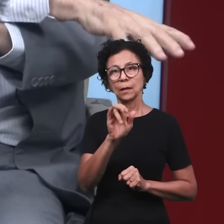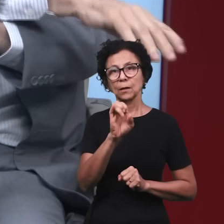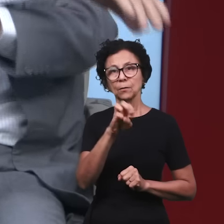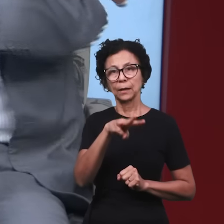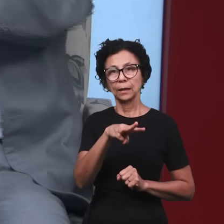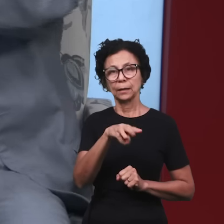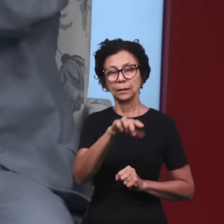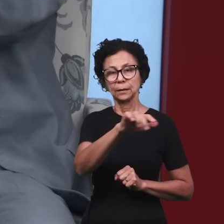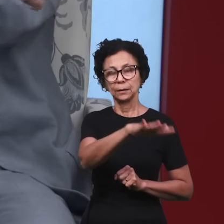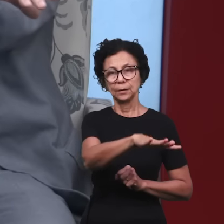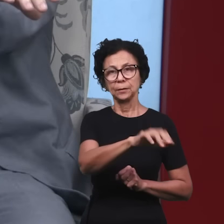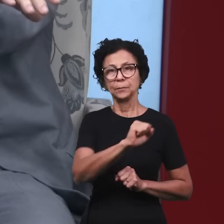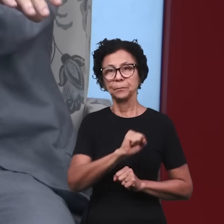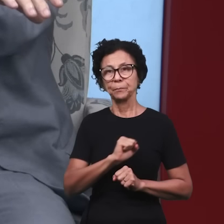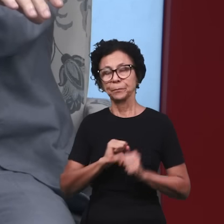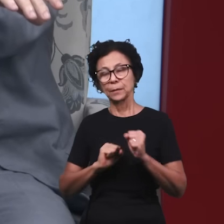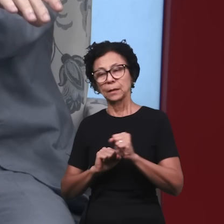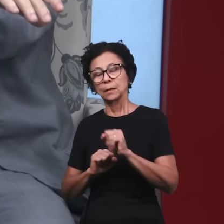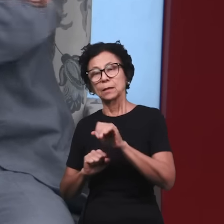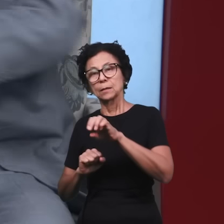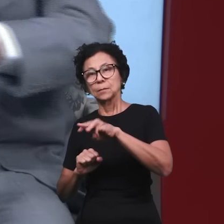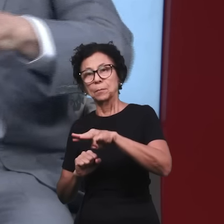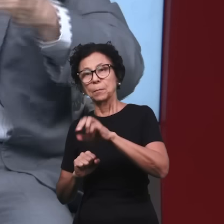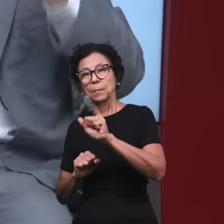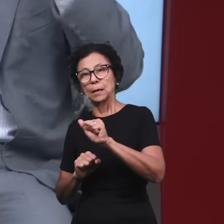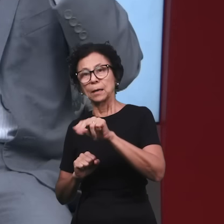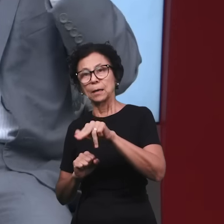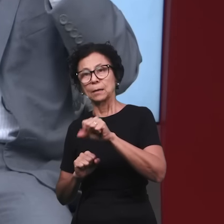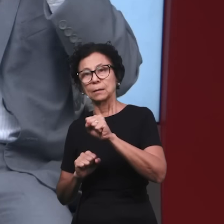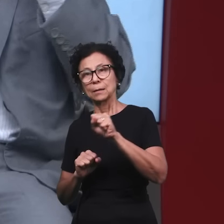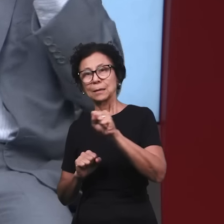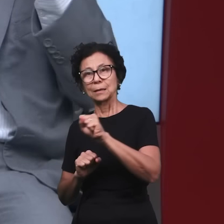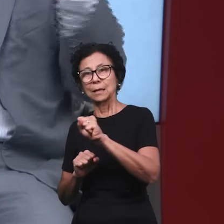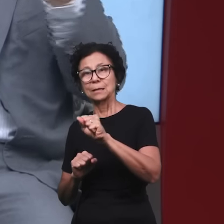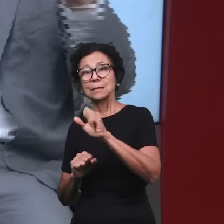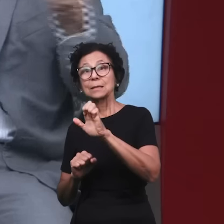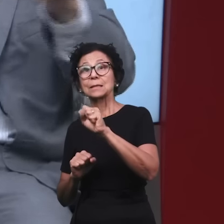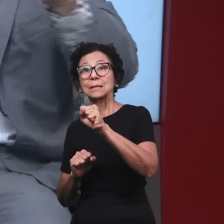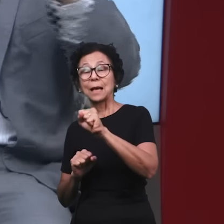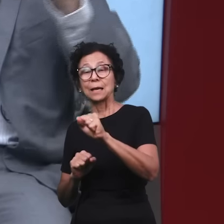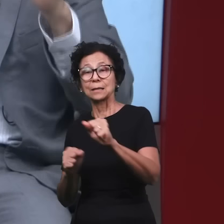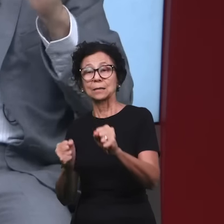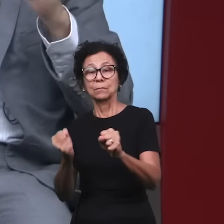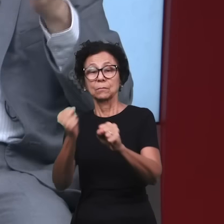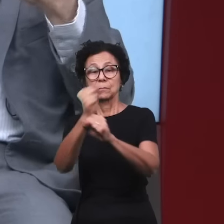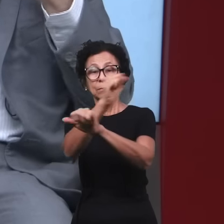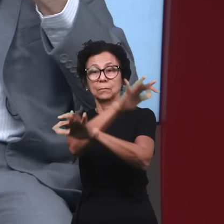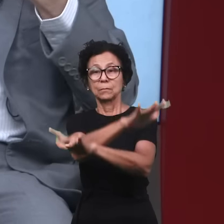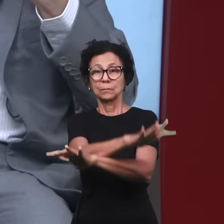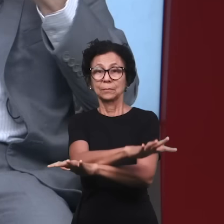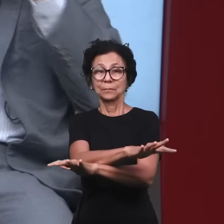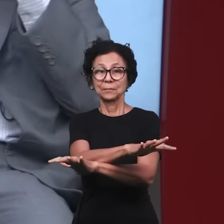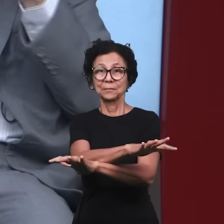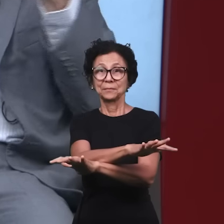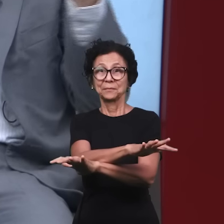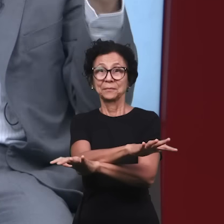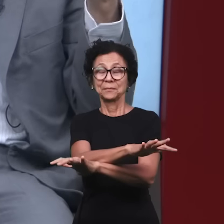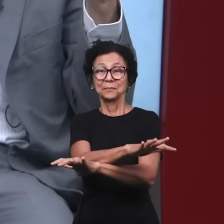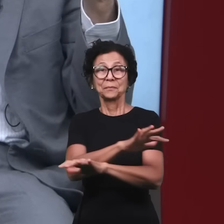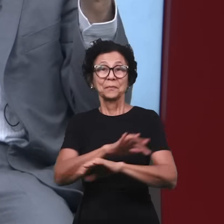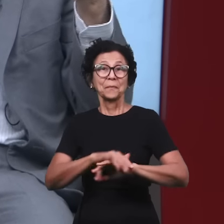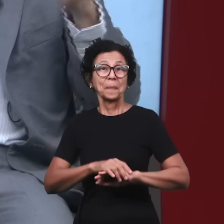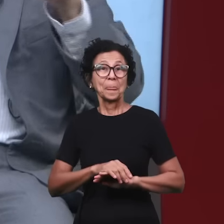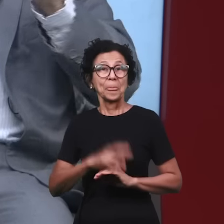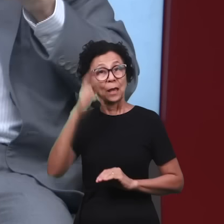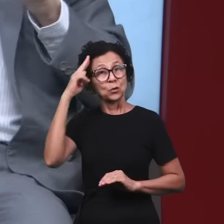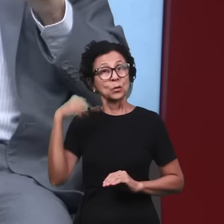menor, e a mão esquerda sobre Manassés. José tentou desfazer, entendendo ter sido um